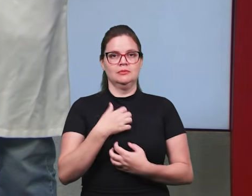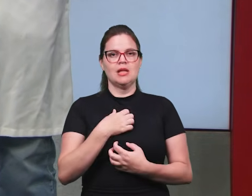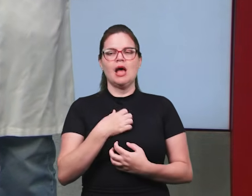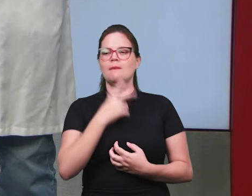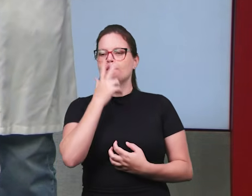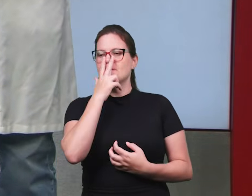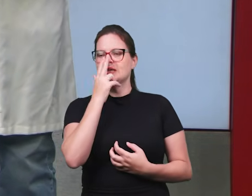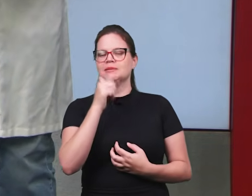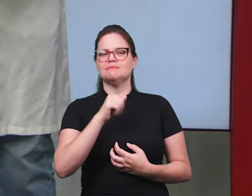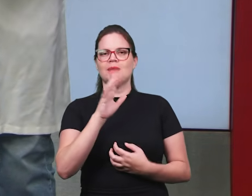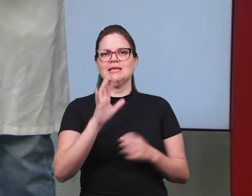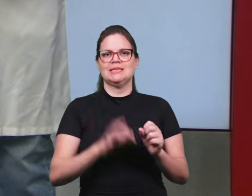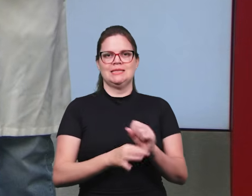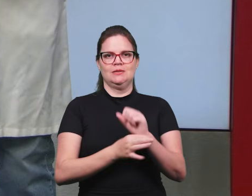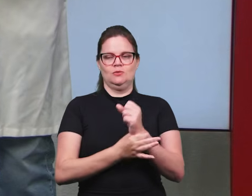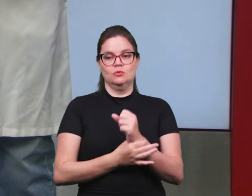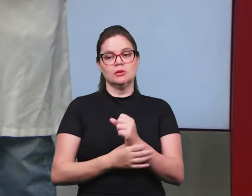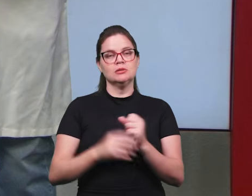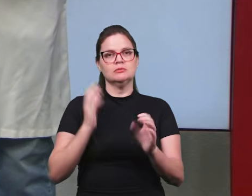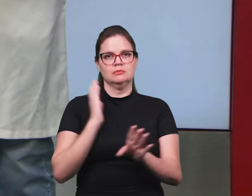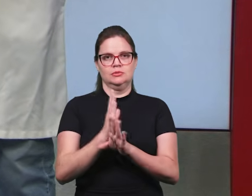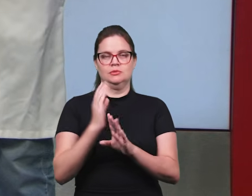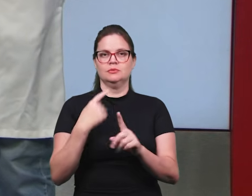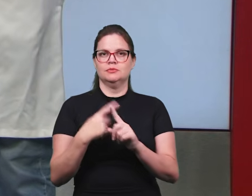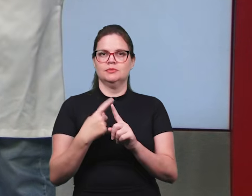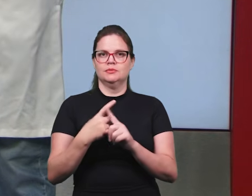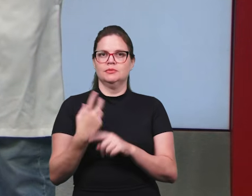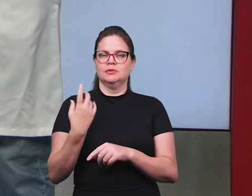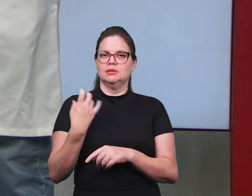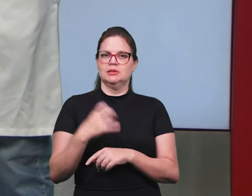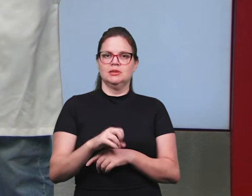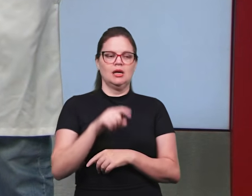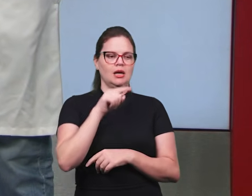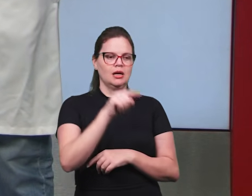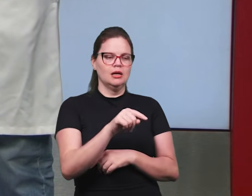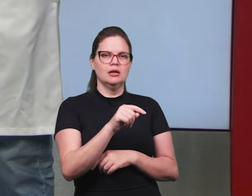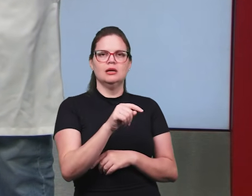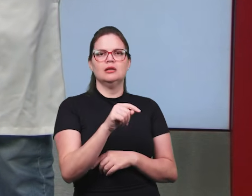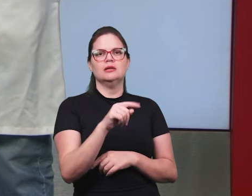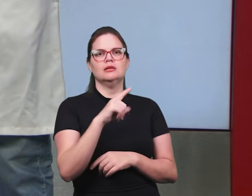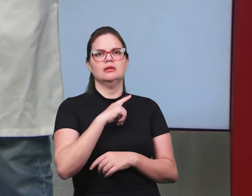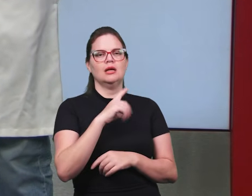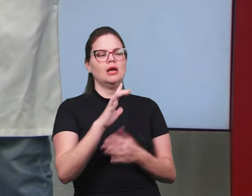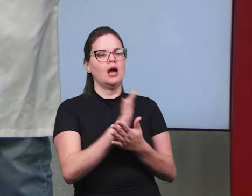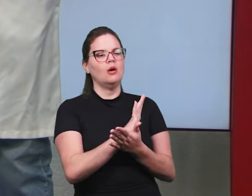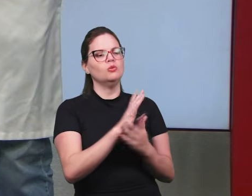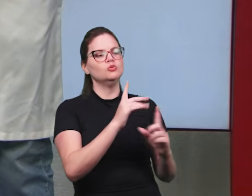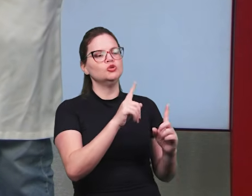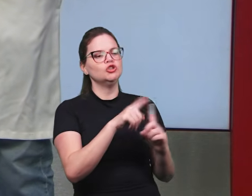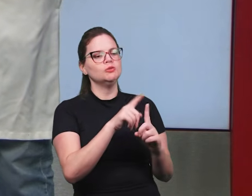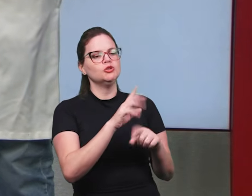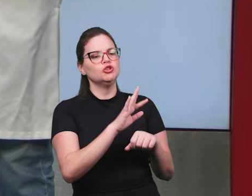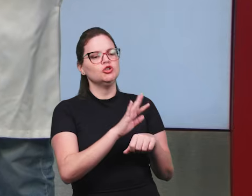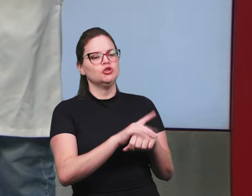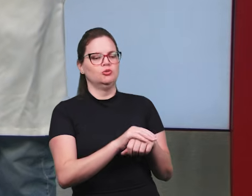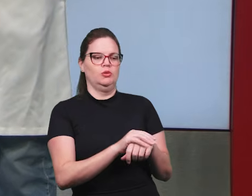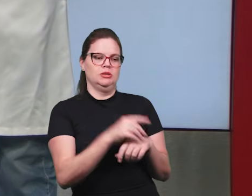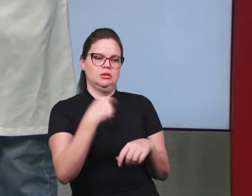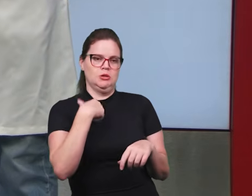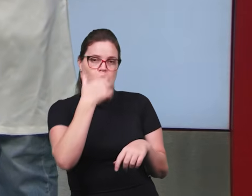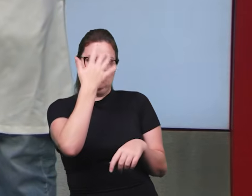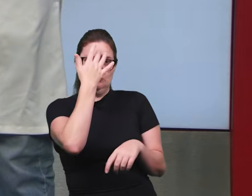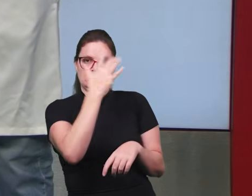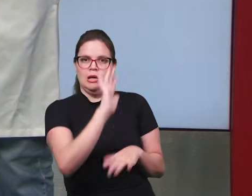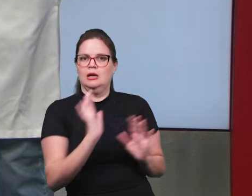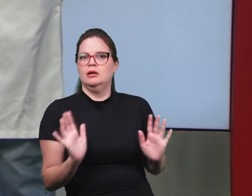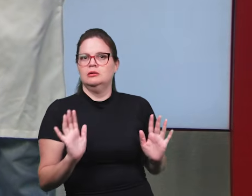de descobrir patologias que o paciente tem que eu não tenho total domínio, como arritmias, uma